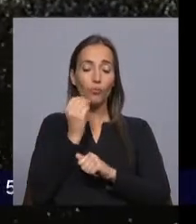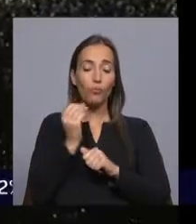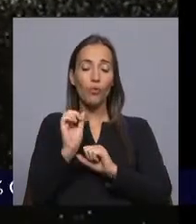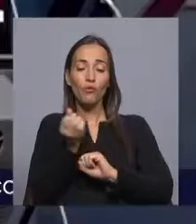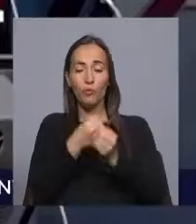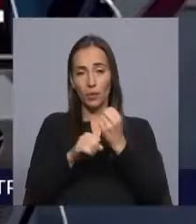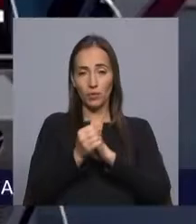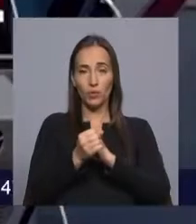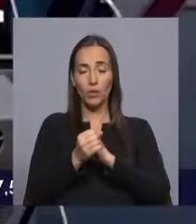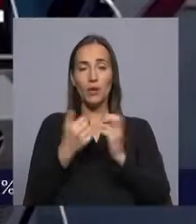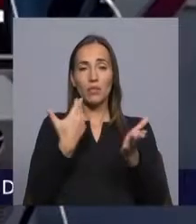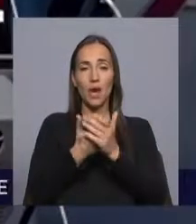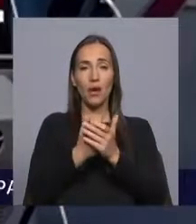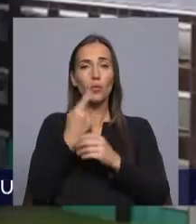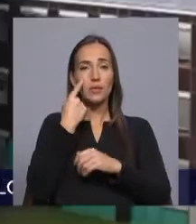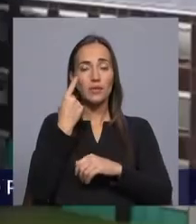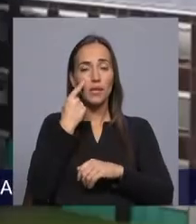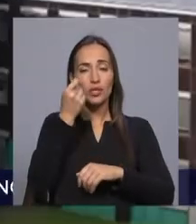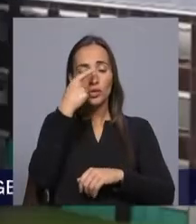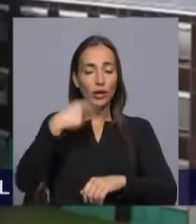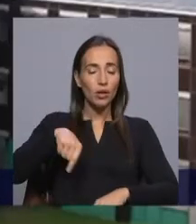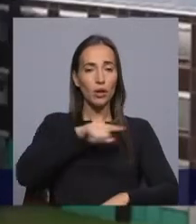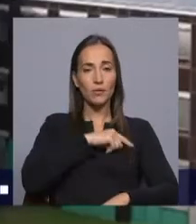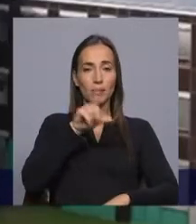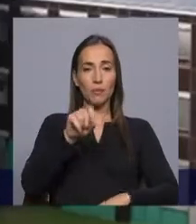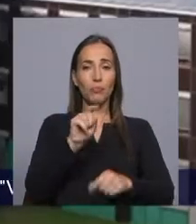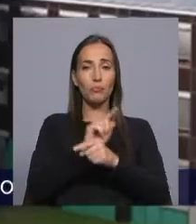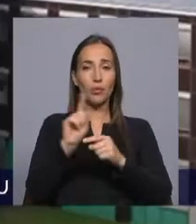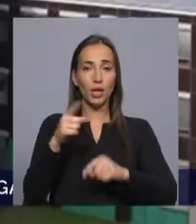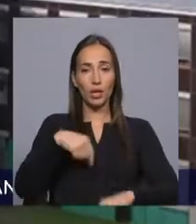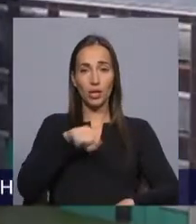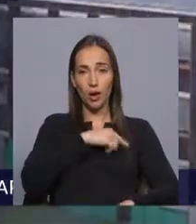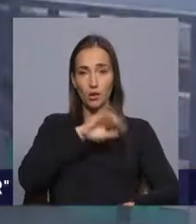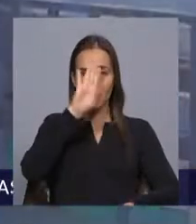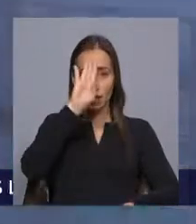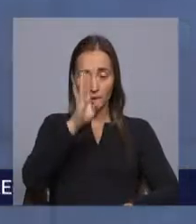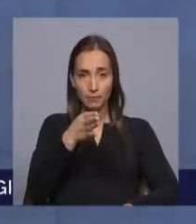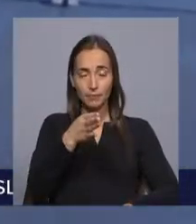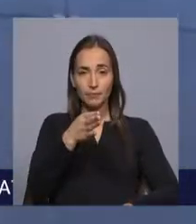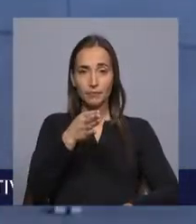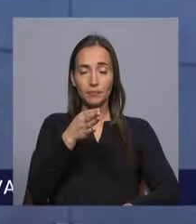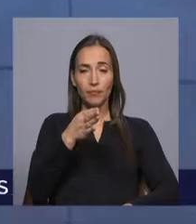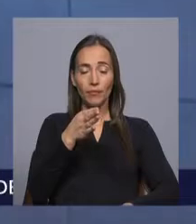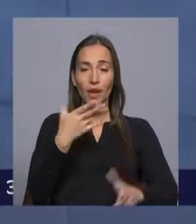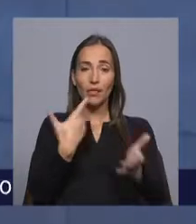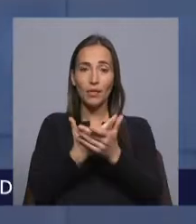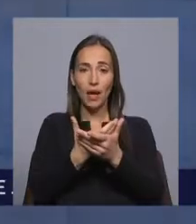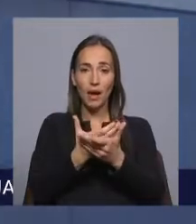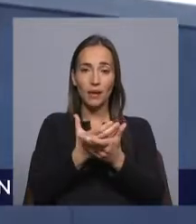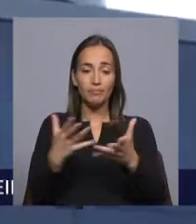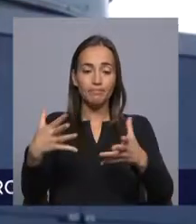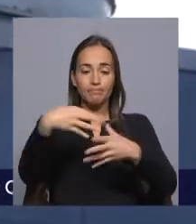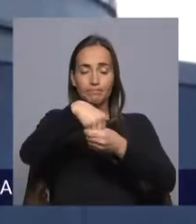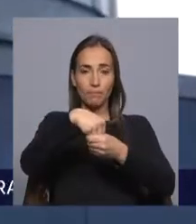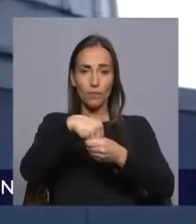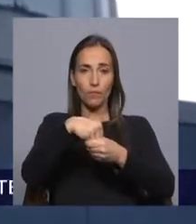da nossa própria galáxia. E porquê? Porque nós sabemos que as galáxias, olha, canibalizam-se, autenticamente, é esse o termo. A